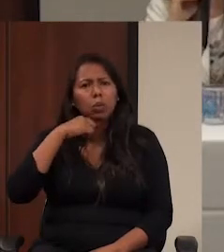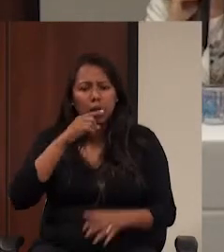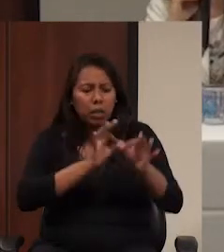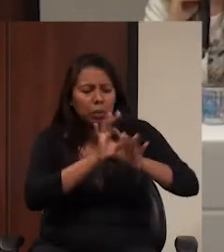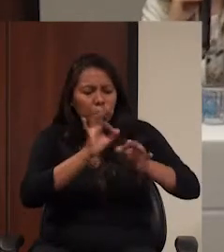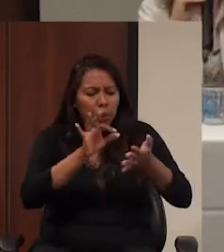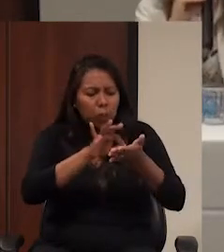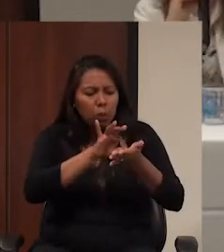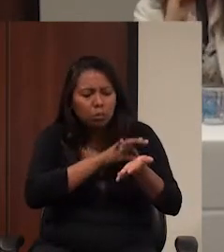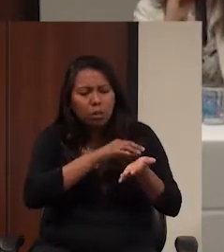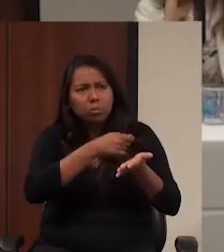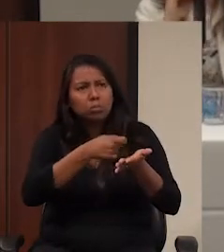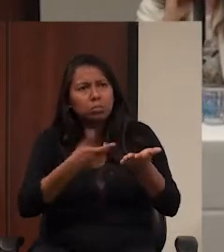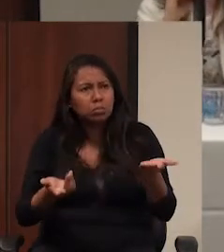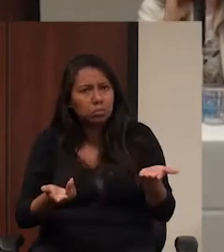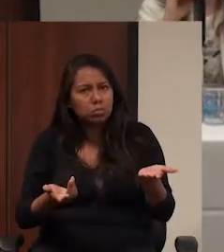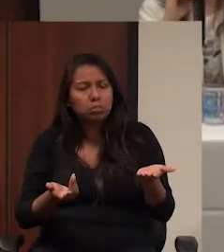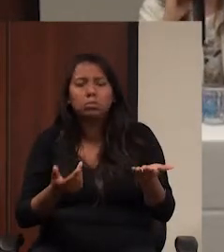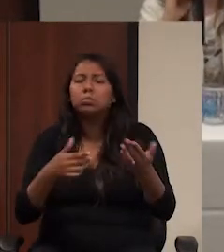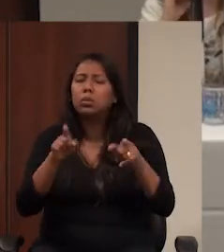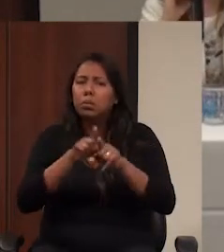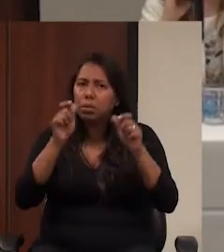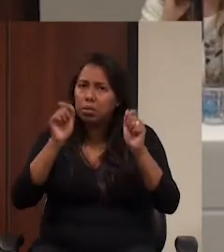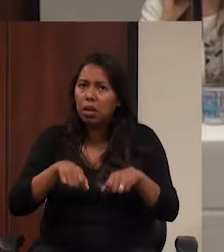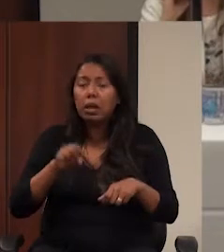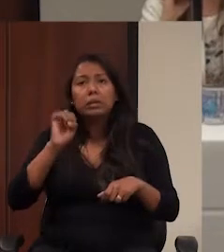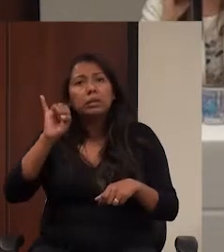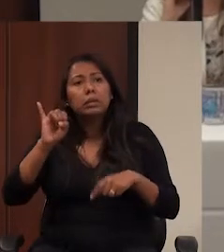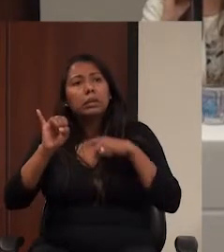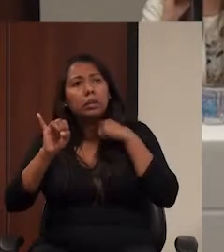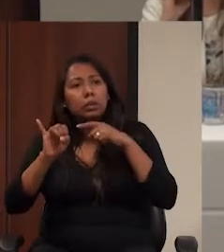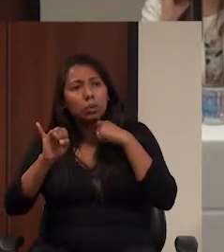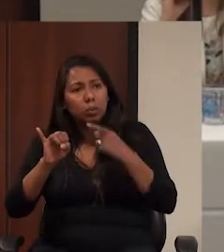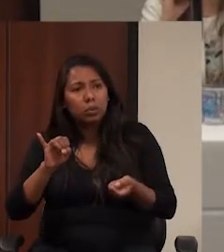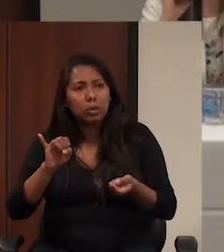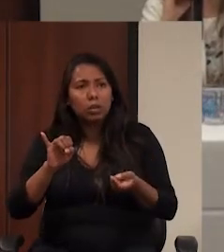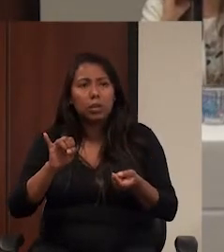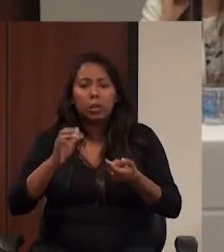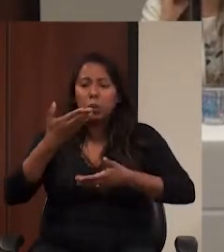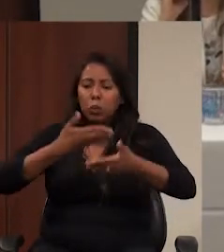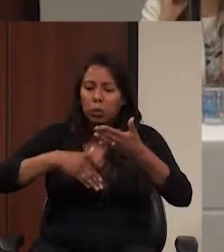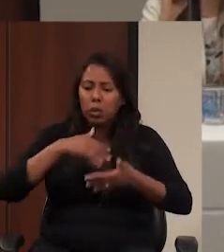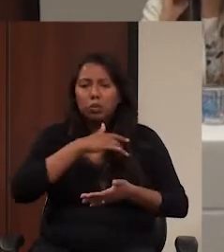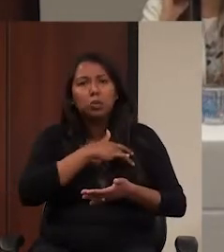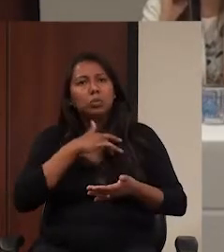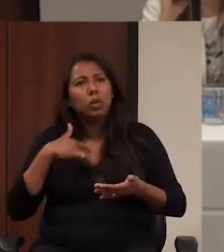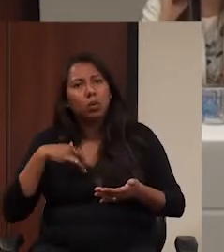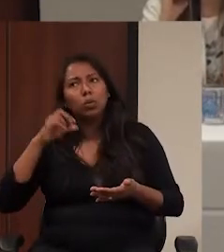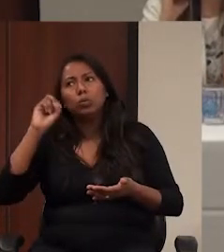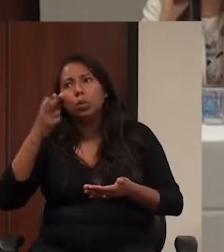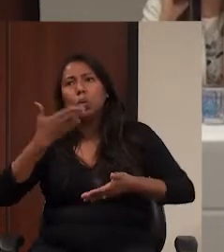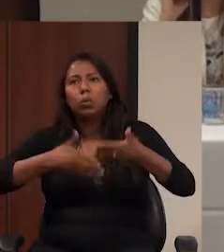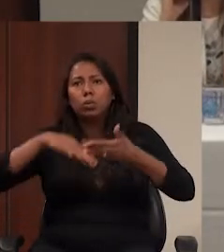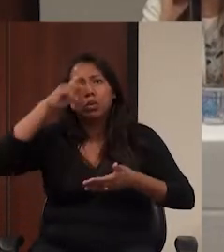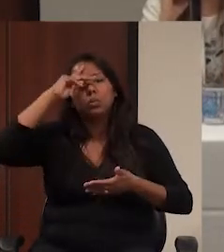contrato, mesmo que ele seja um adulto, incapaz de gerenciar seus cuidados de saúde, seus cuidados pessoais ou